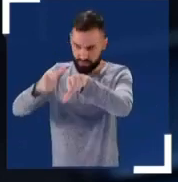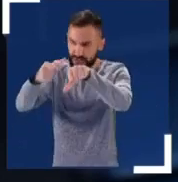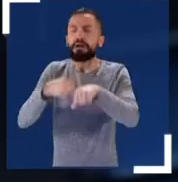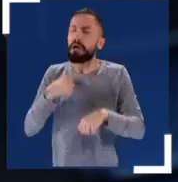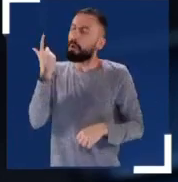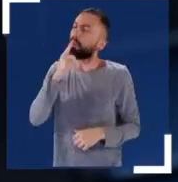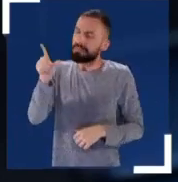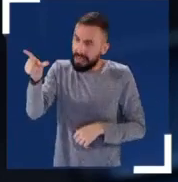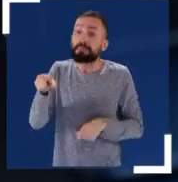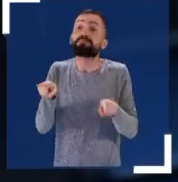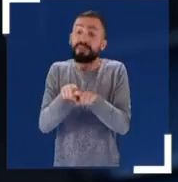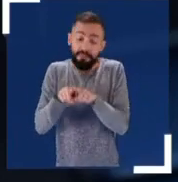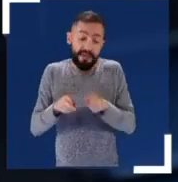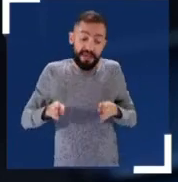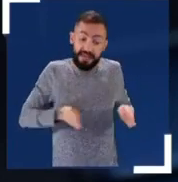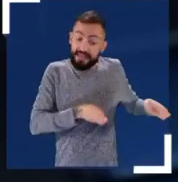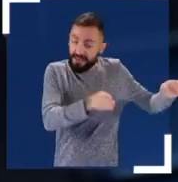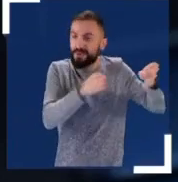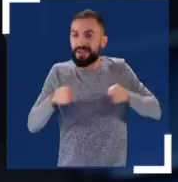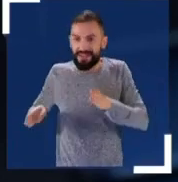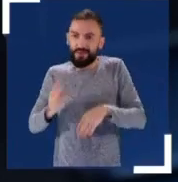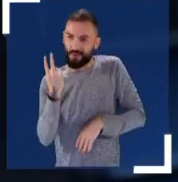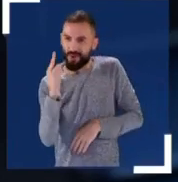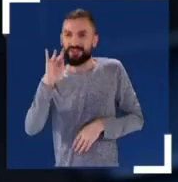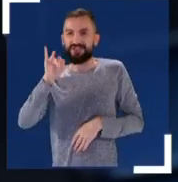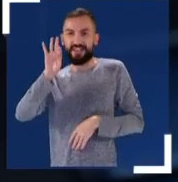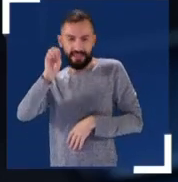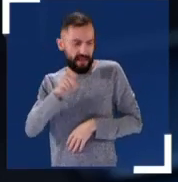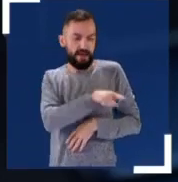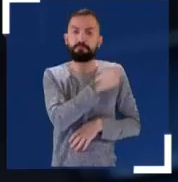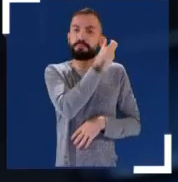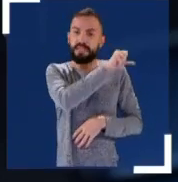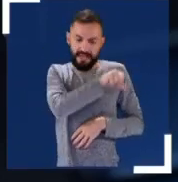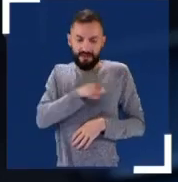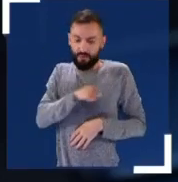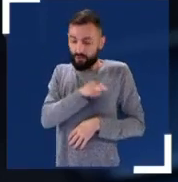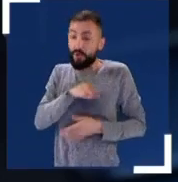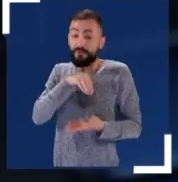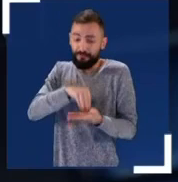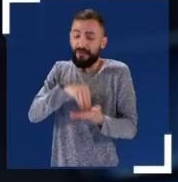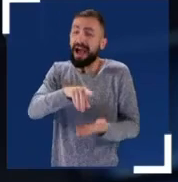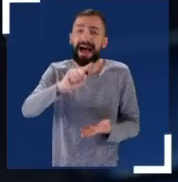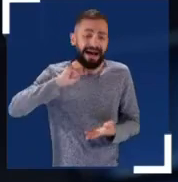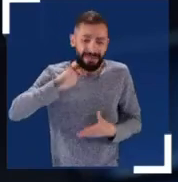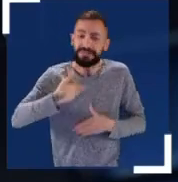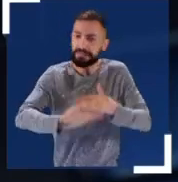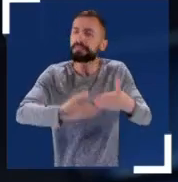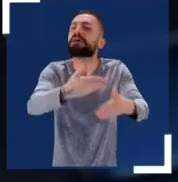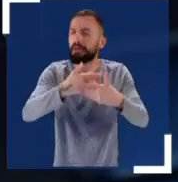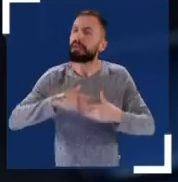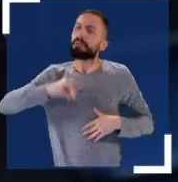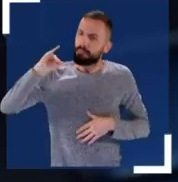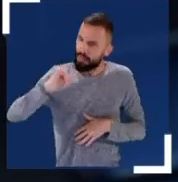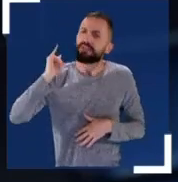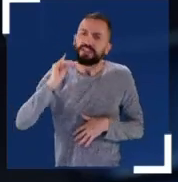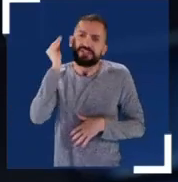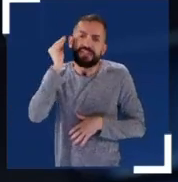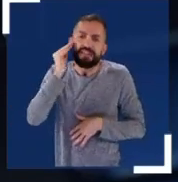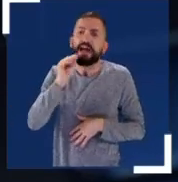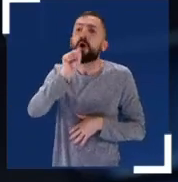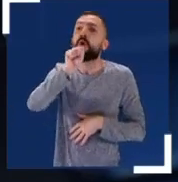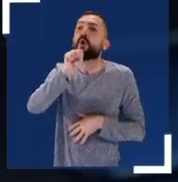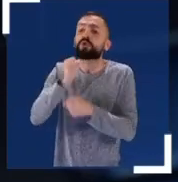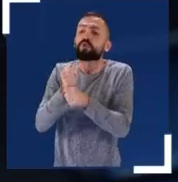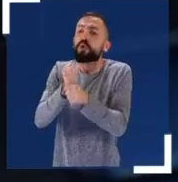do rio Tietê e Pinheiros, os últimos 100 quilômetros, Márcio, que ainda estão poluídos, é perfeitamente possível a sua recuperação num prazo de